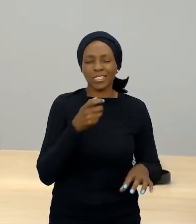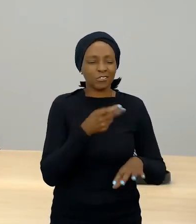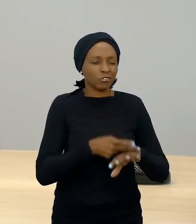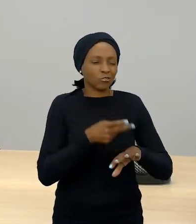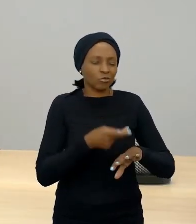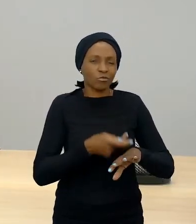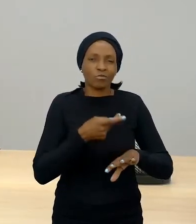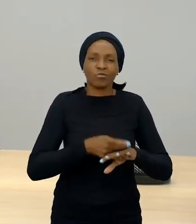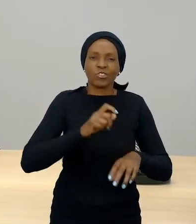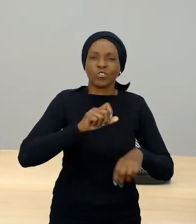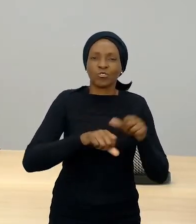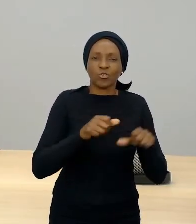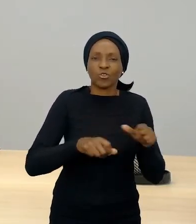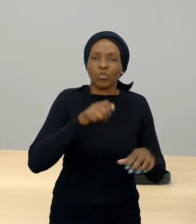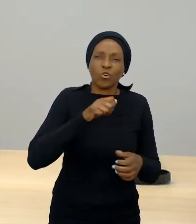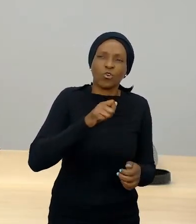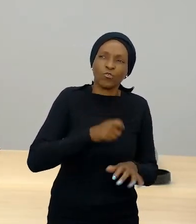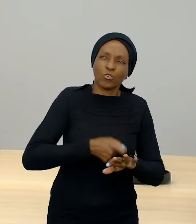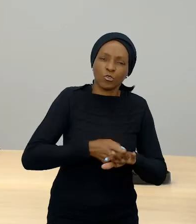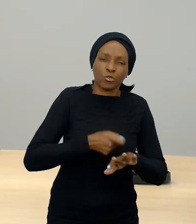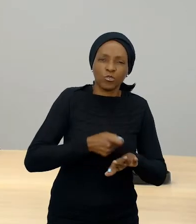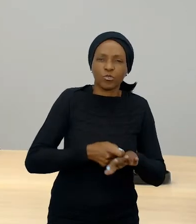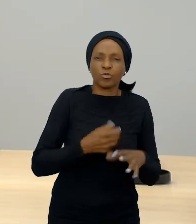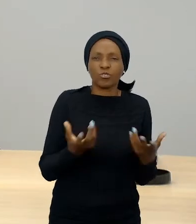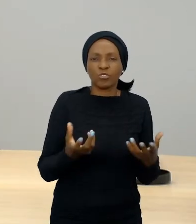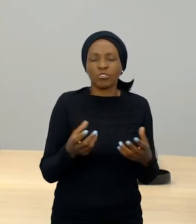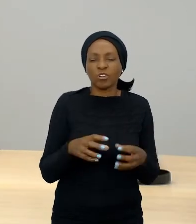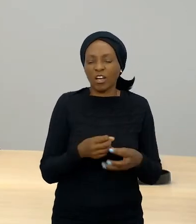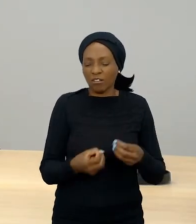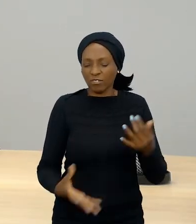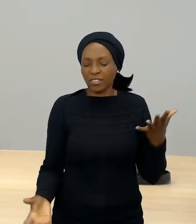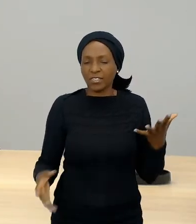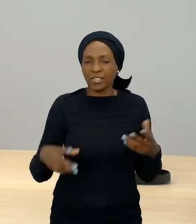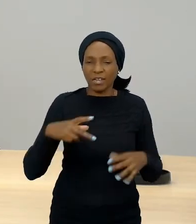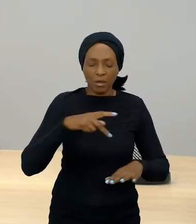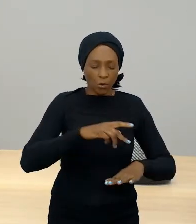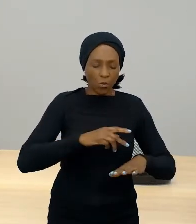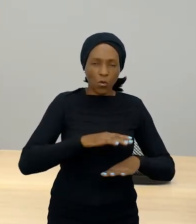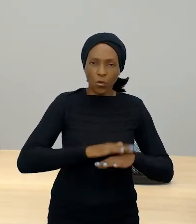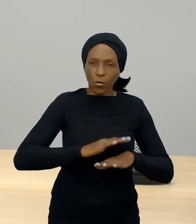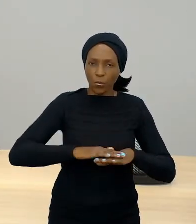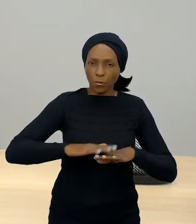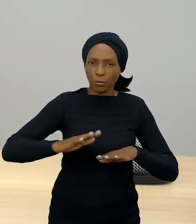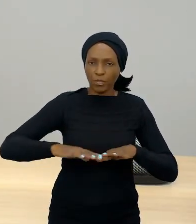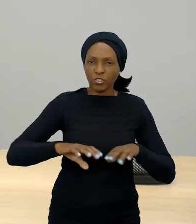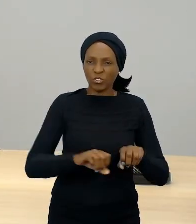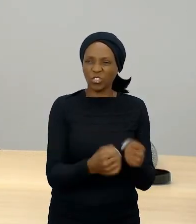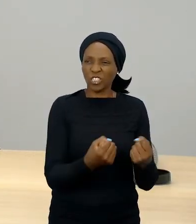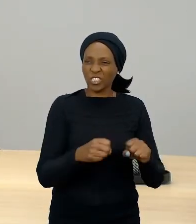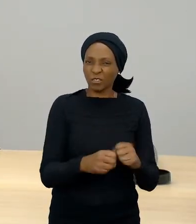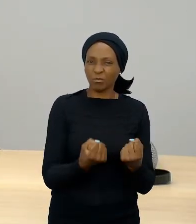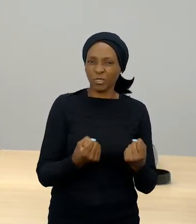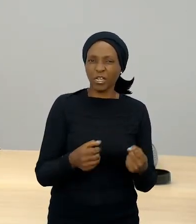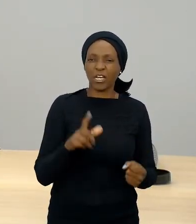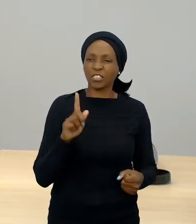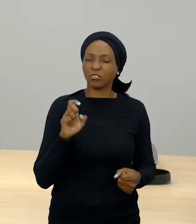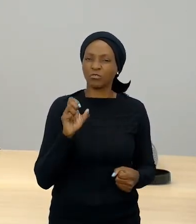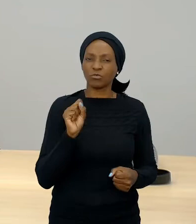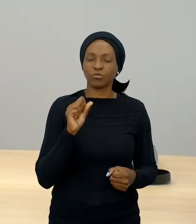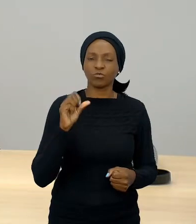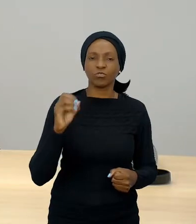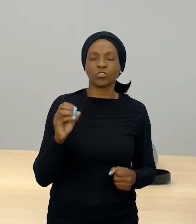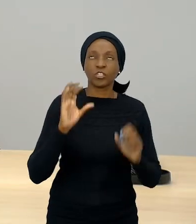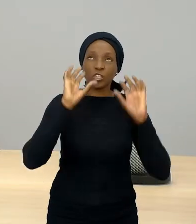sobrou piso quebrado, gesso, né? Então, muitas vezes, quando não há uma orientação